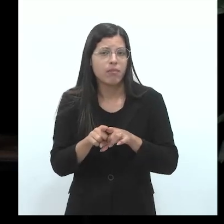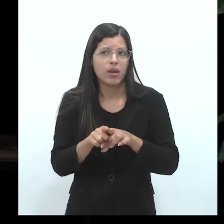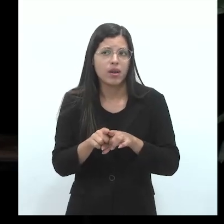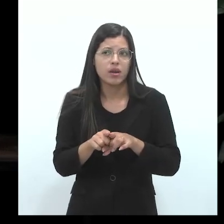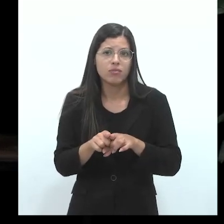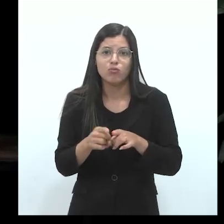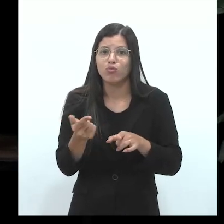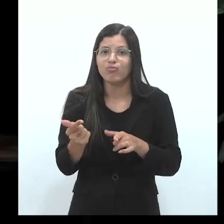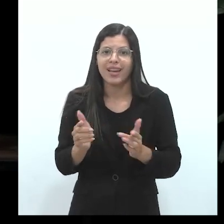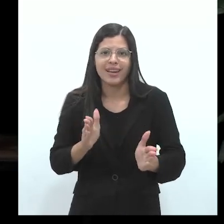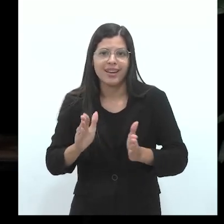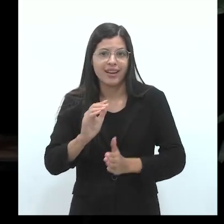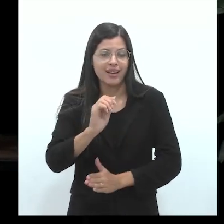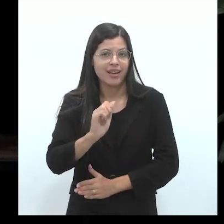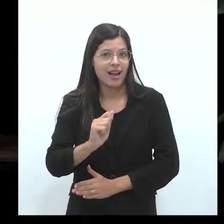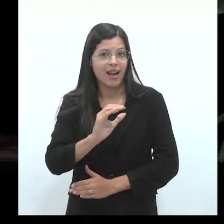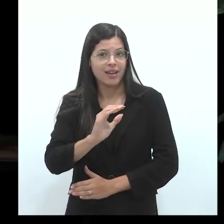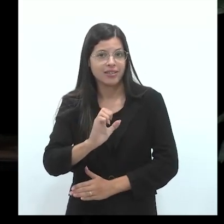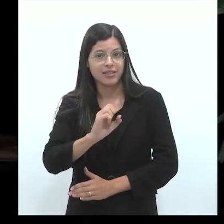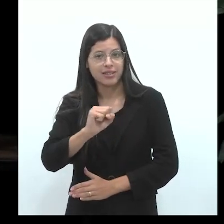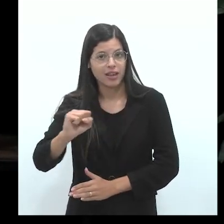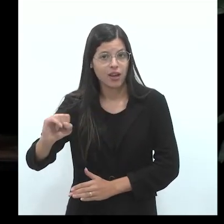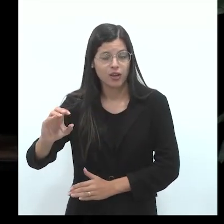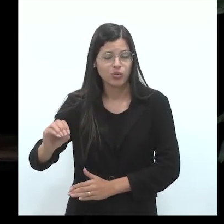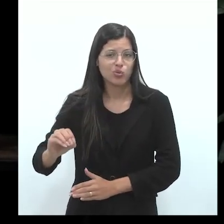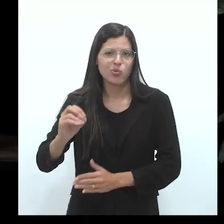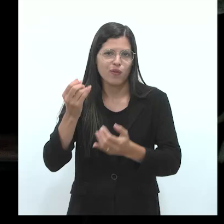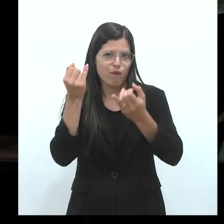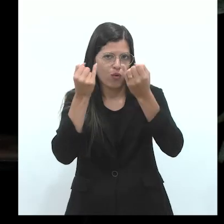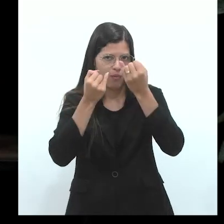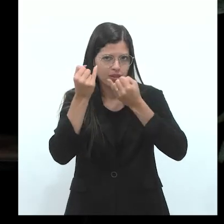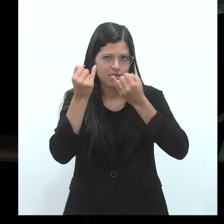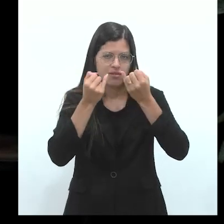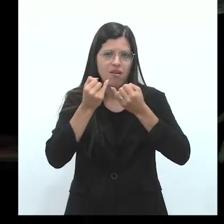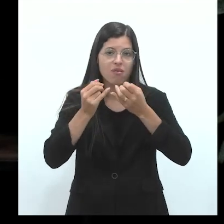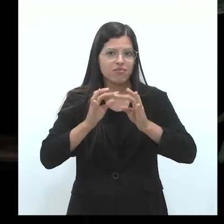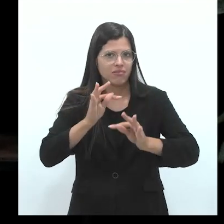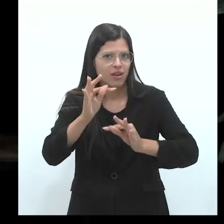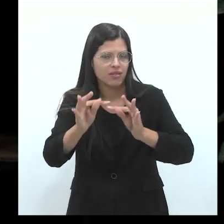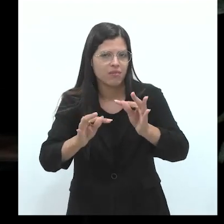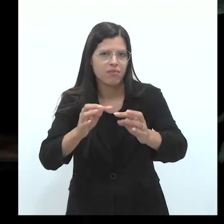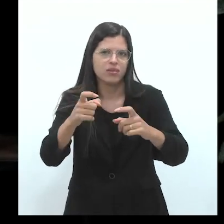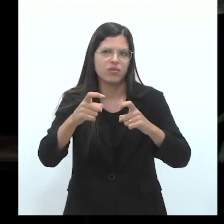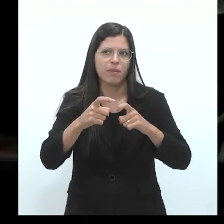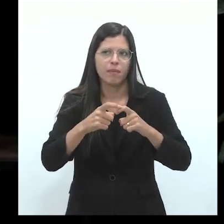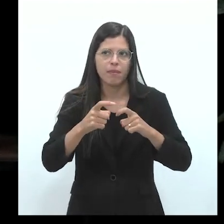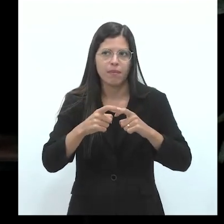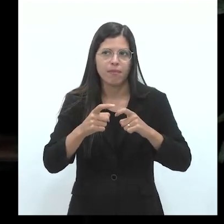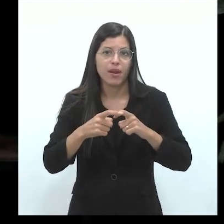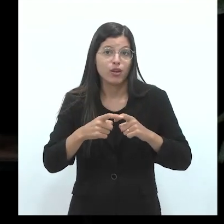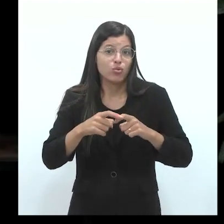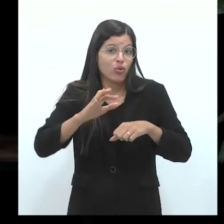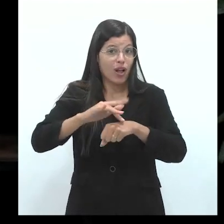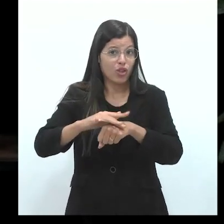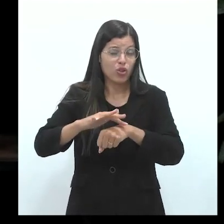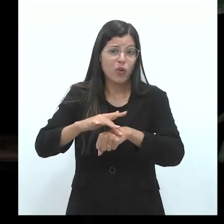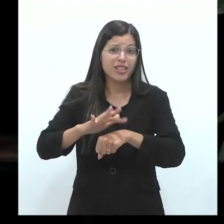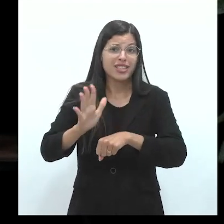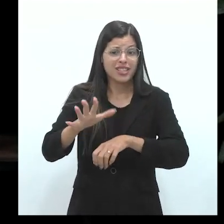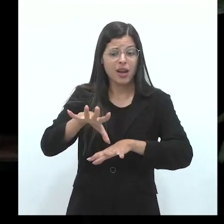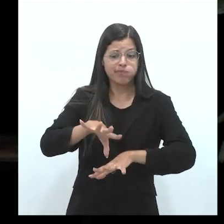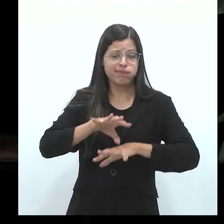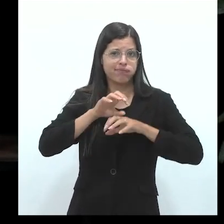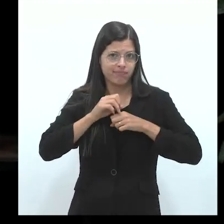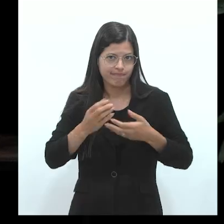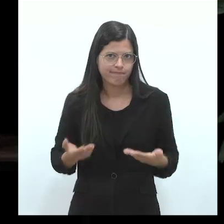não ter esses acessos às informações e também a tratamentos médicos das próprias comorbidades que ela já